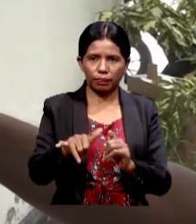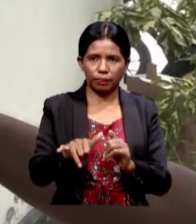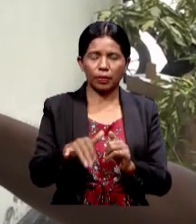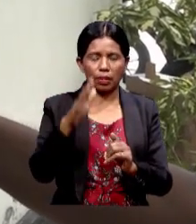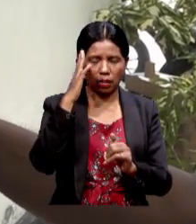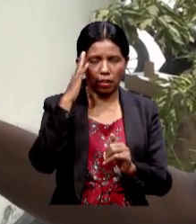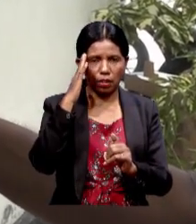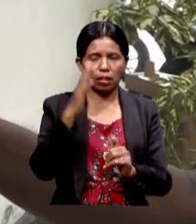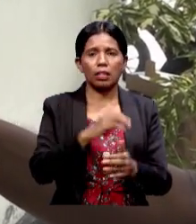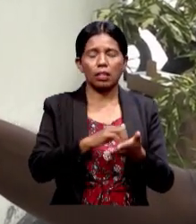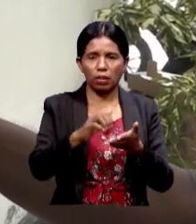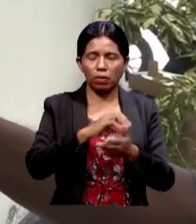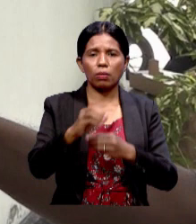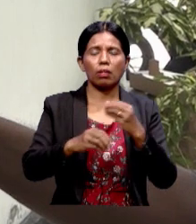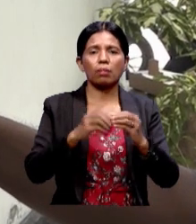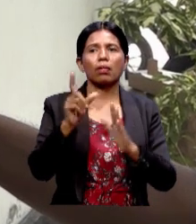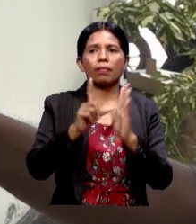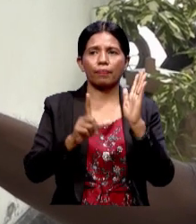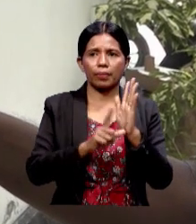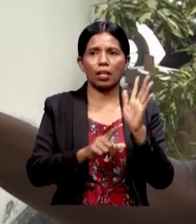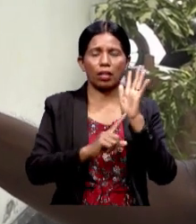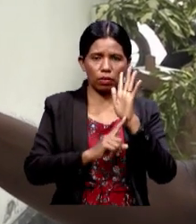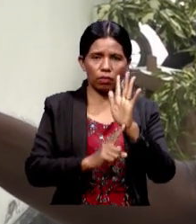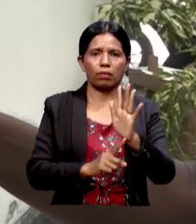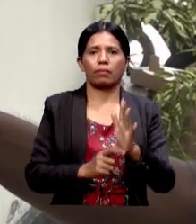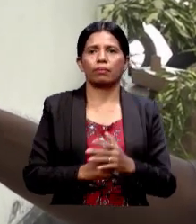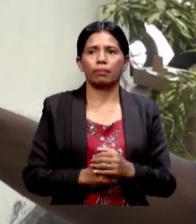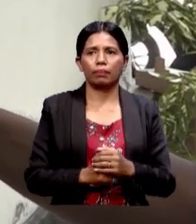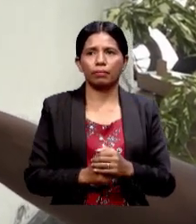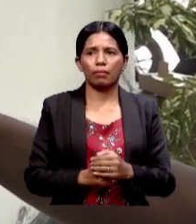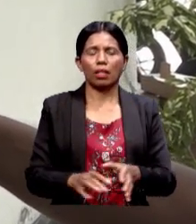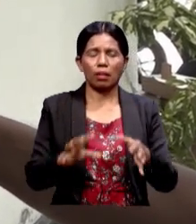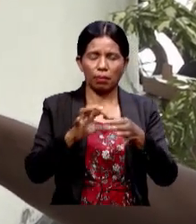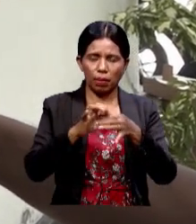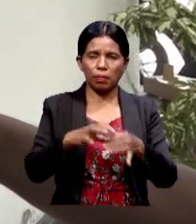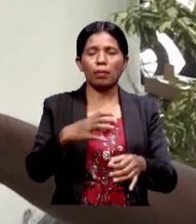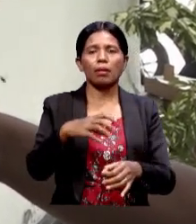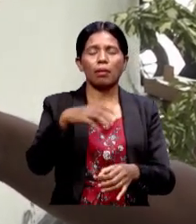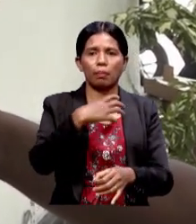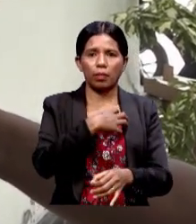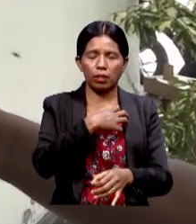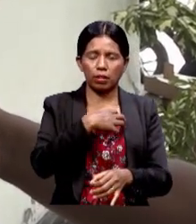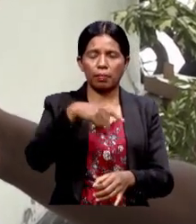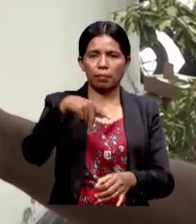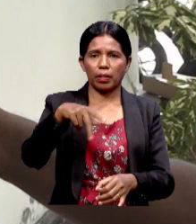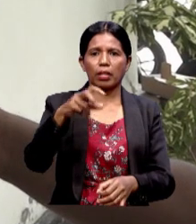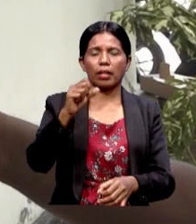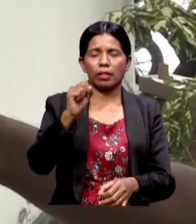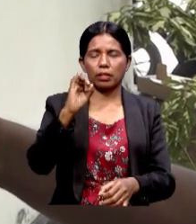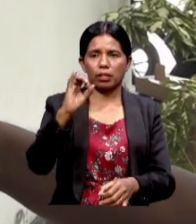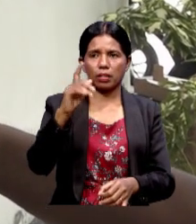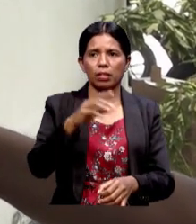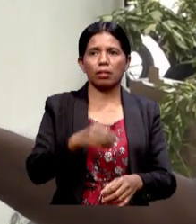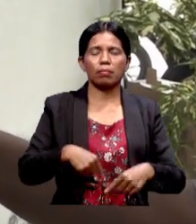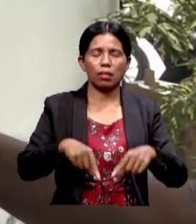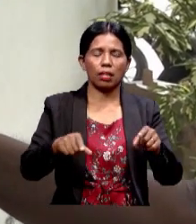será treinado ou não, no de facto a turuni kata membro psik sernene tuir formação clear no incluiba tuir formação